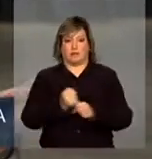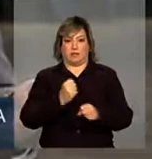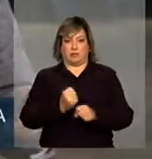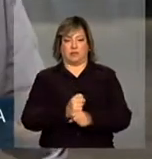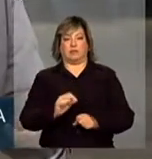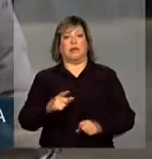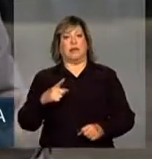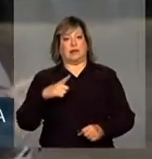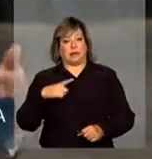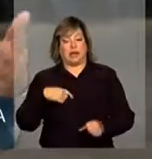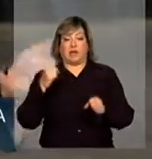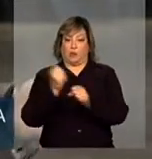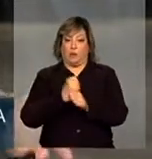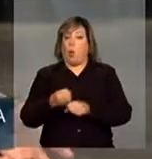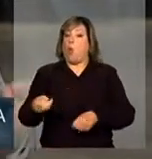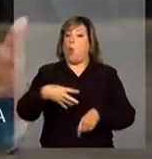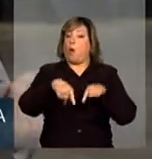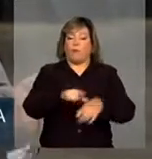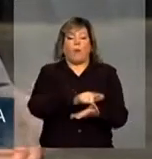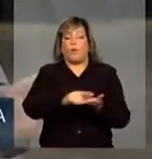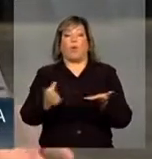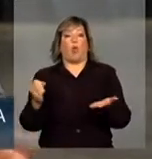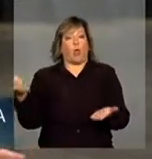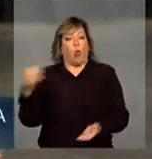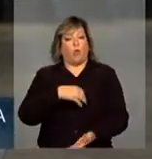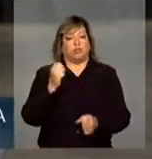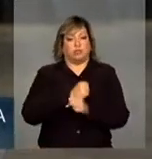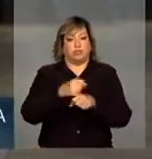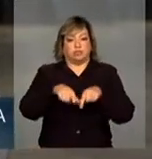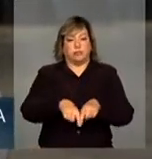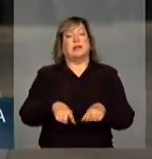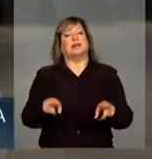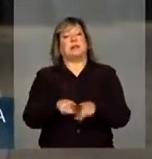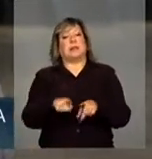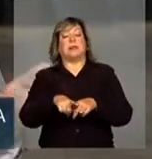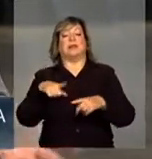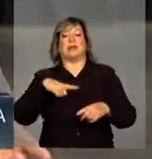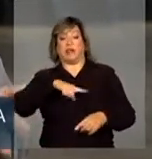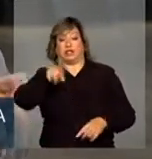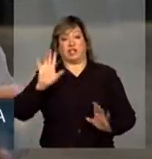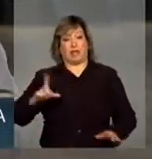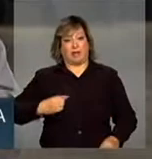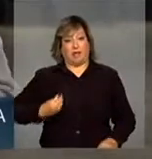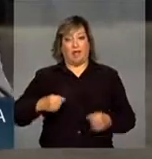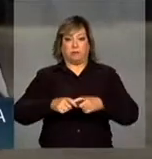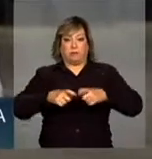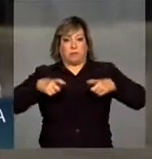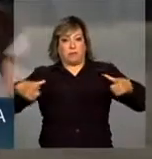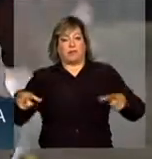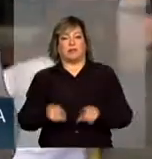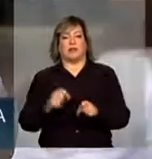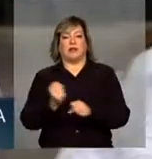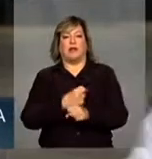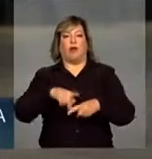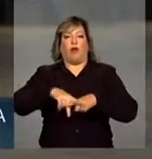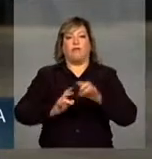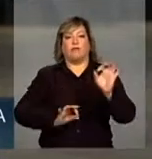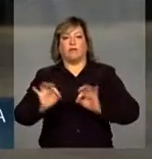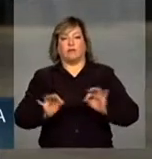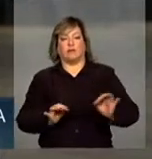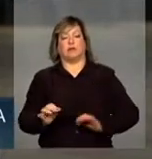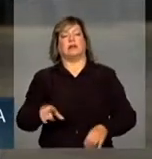temos construção de novos terminais e também de ampliações de novos terminais. A lei exige que ele também entre no anúncio